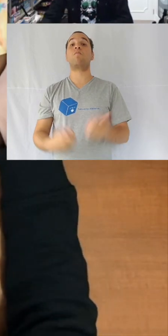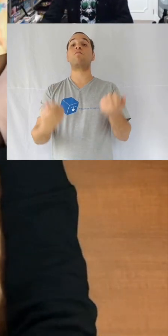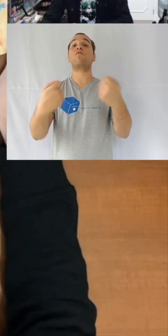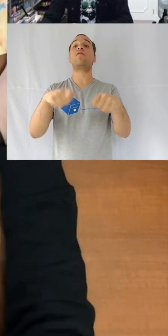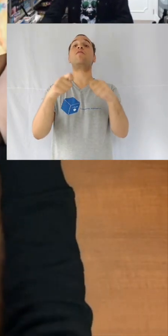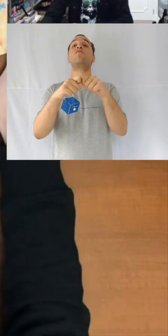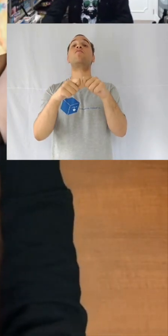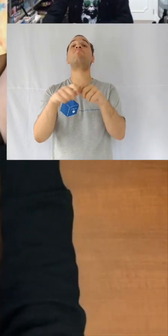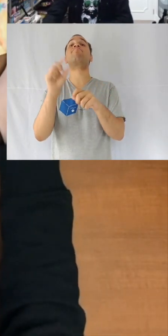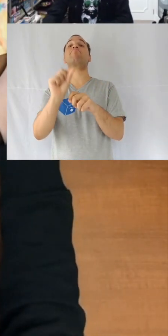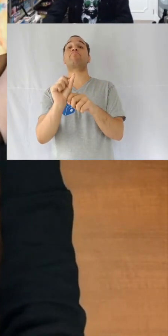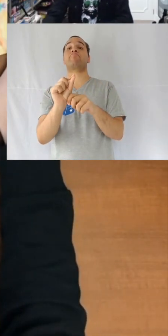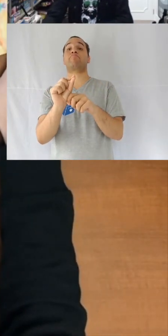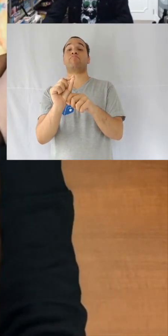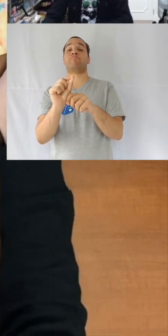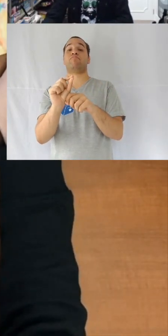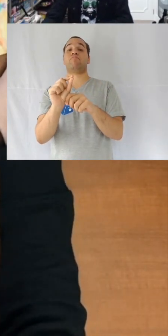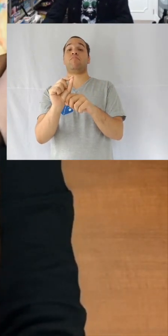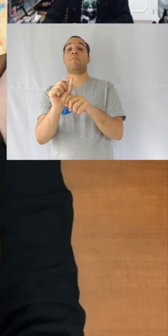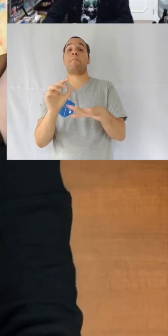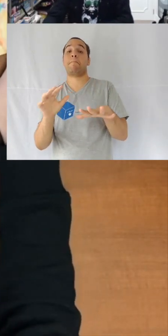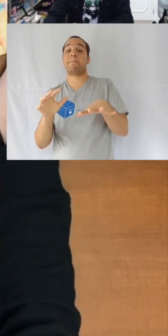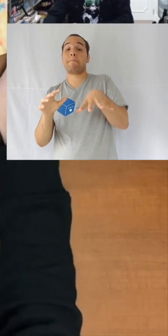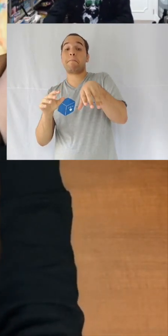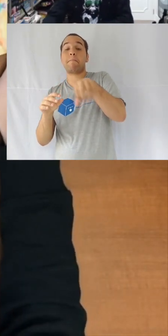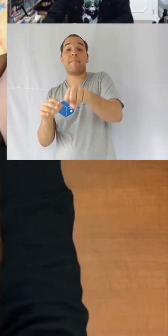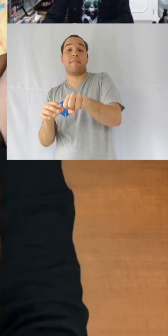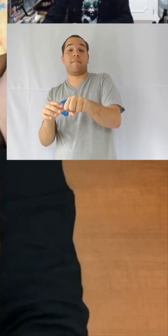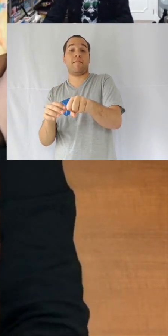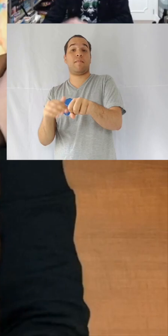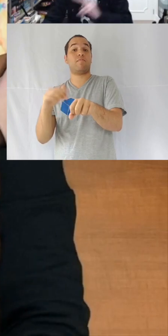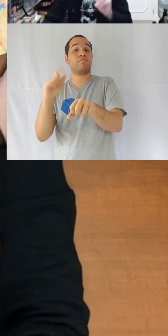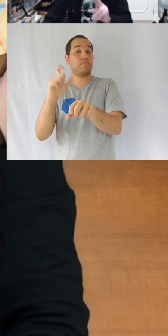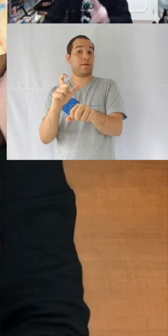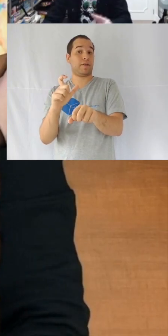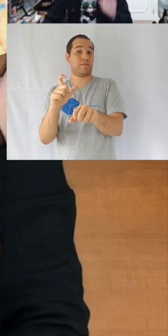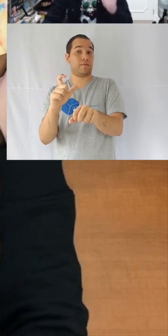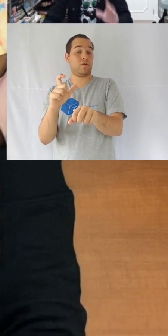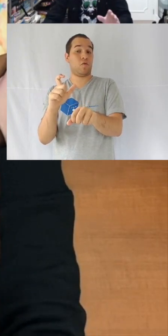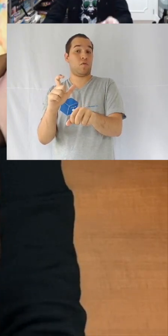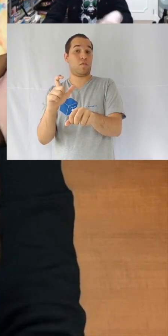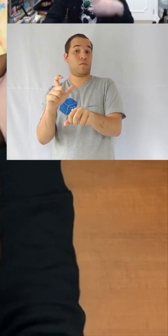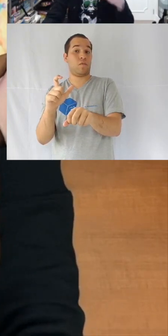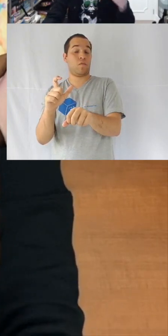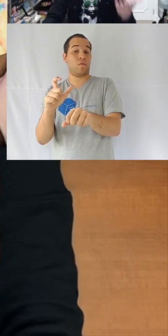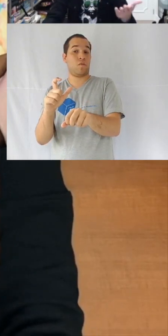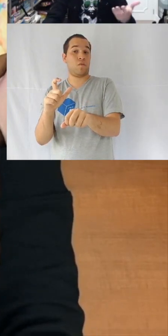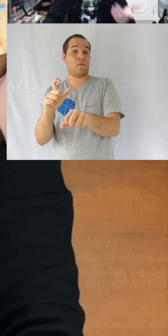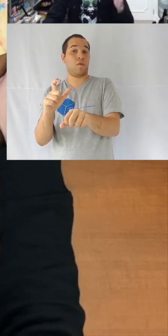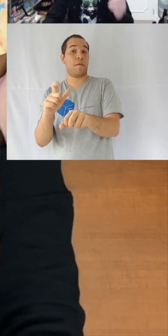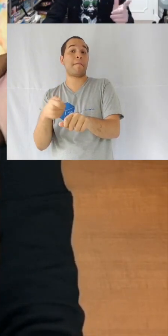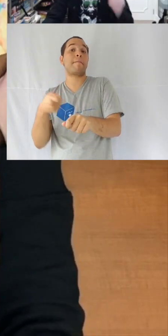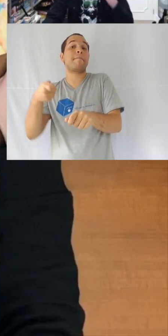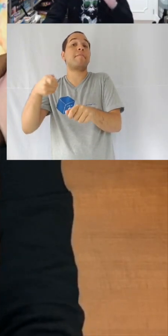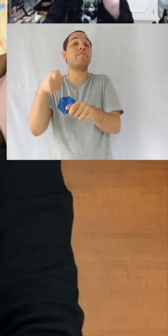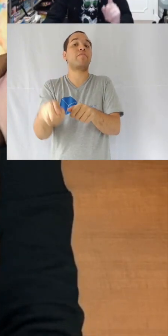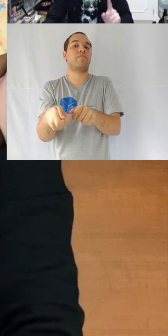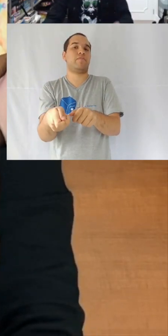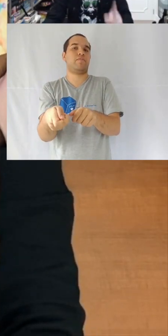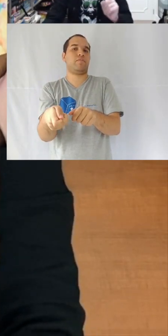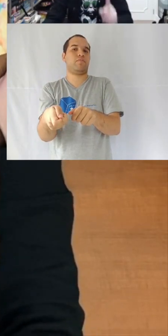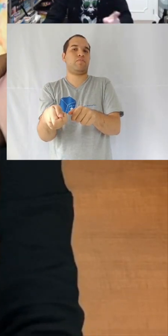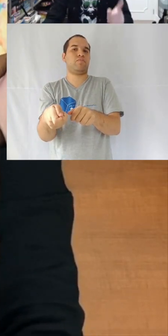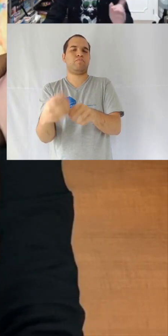segue a vez para o próximo jogador em sentido horário, ok? E essa jogada tem duas fases. A primeira fase é a fase de ação, na qual o